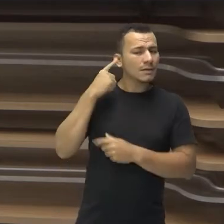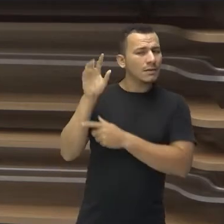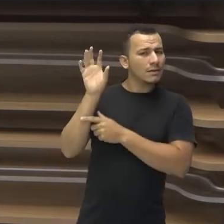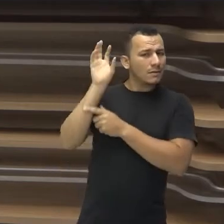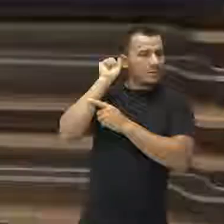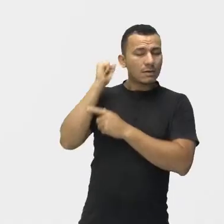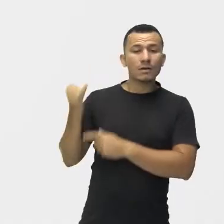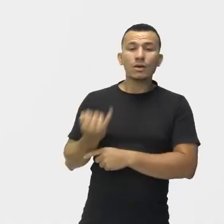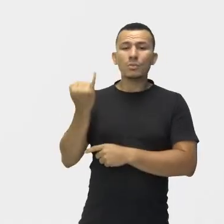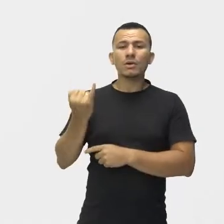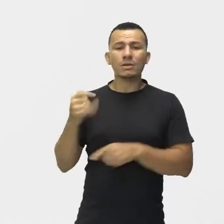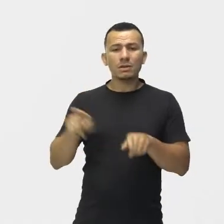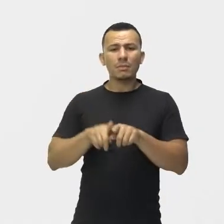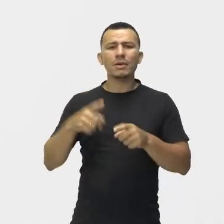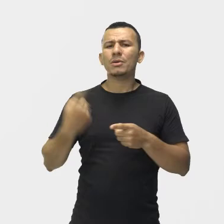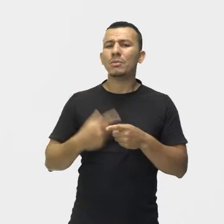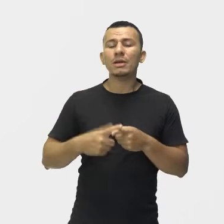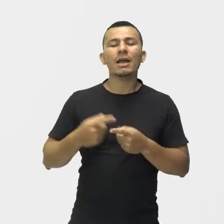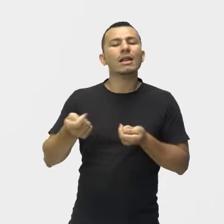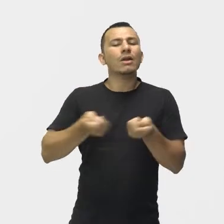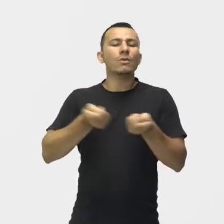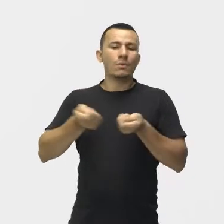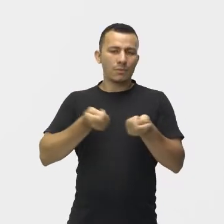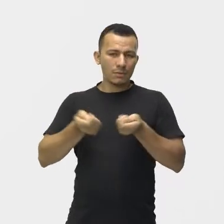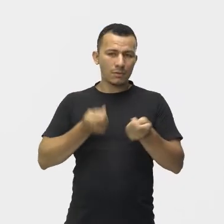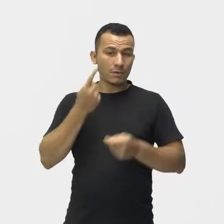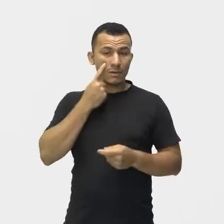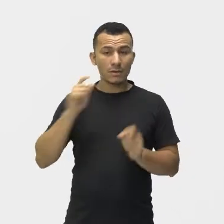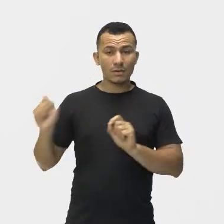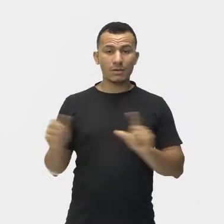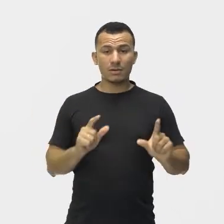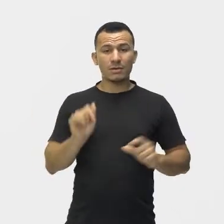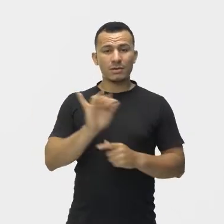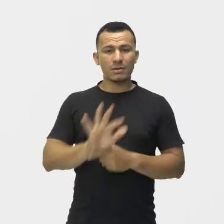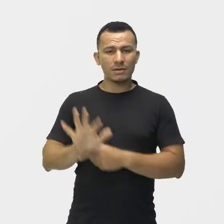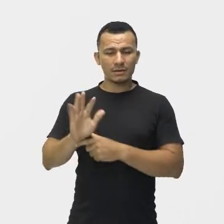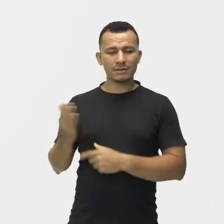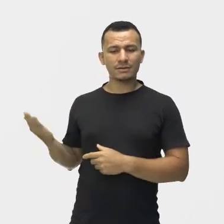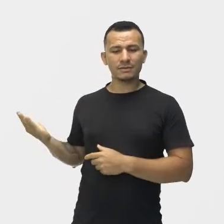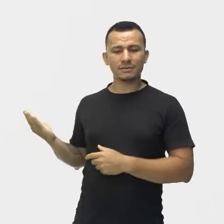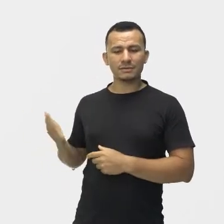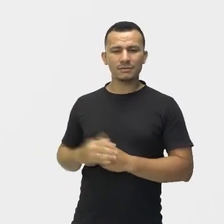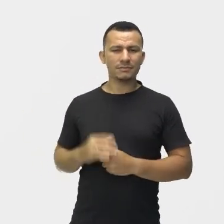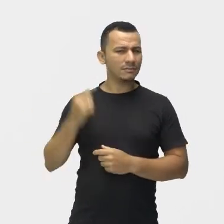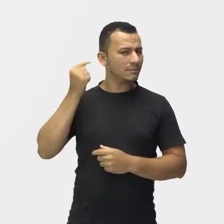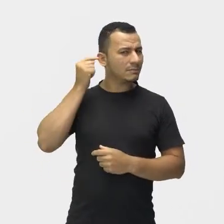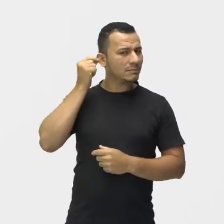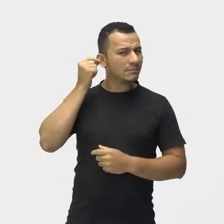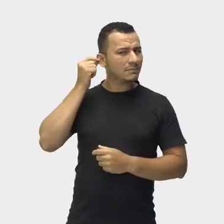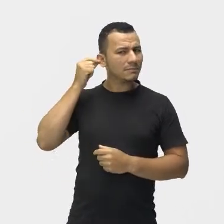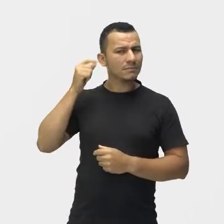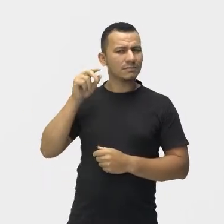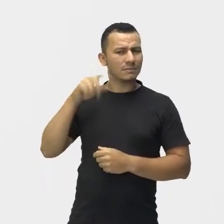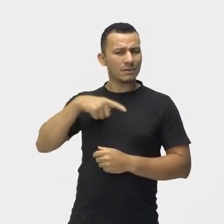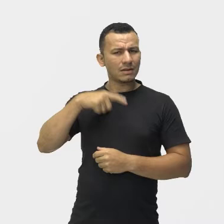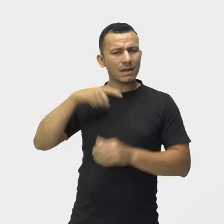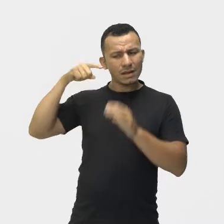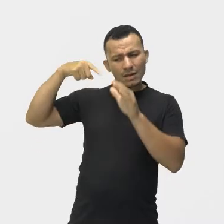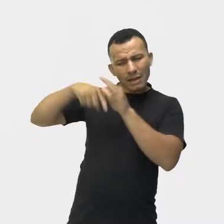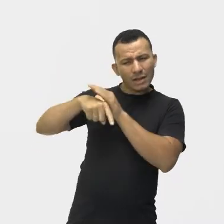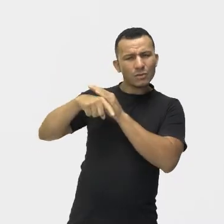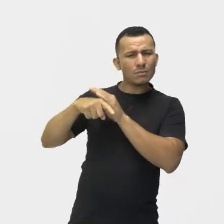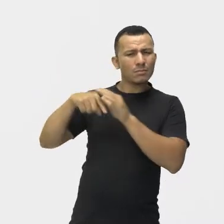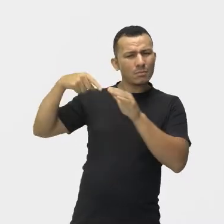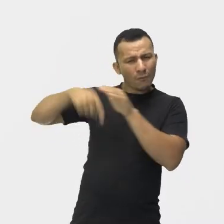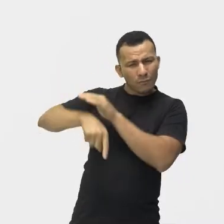gente manter o nosso equilíbrio. Olha aí na próxima imagem. A orelha interna, né, que é aquele segmento que a gente pôde observar, ela